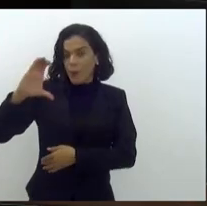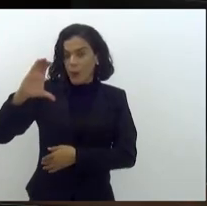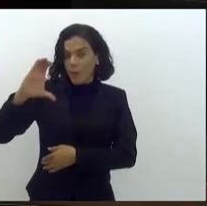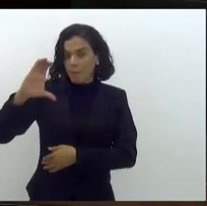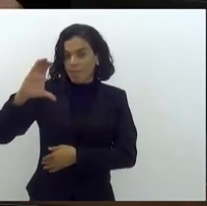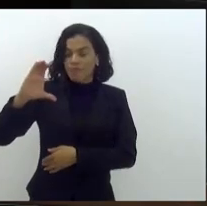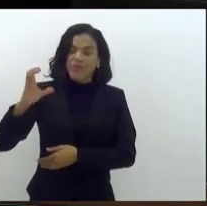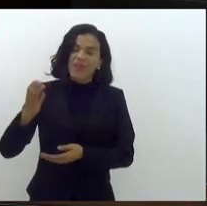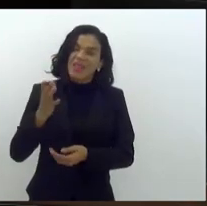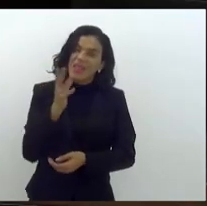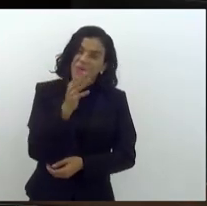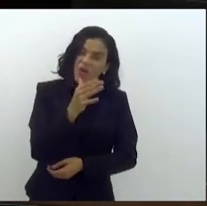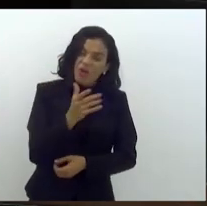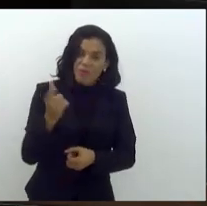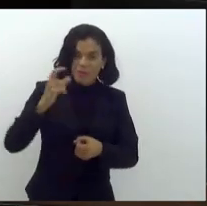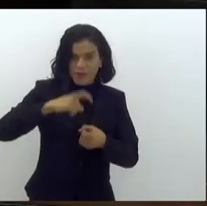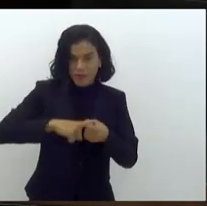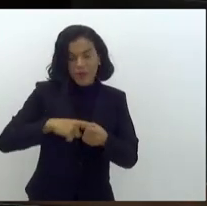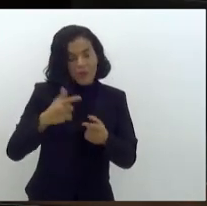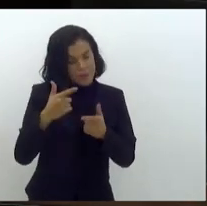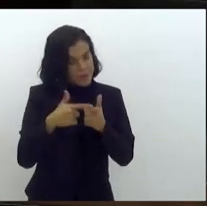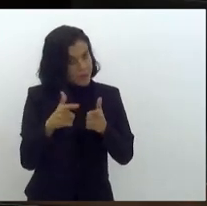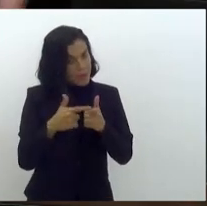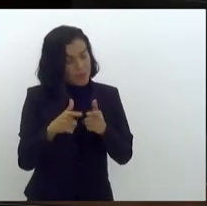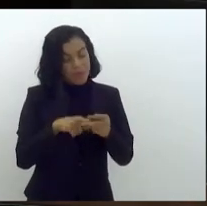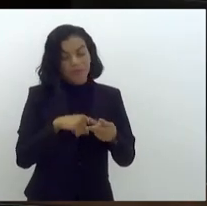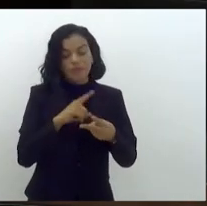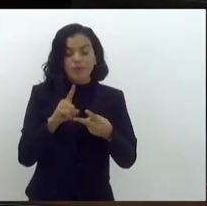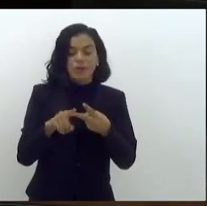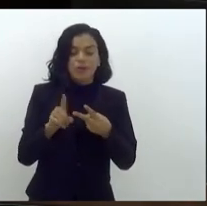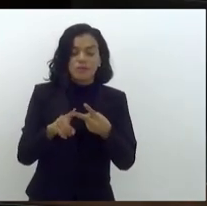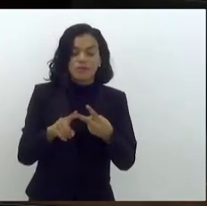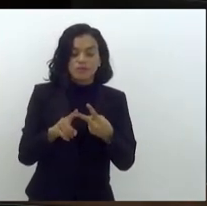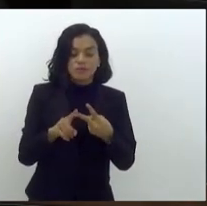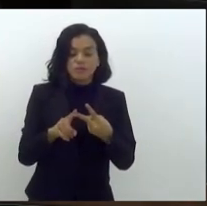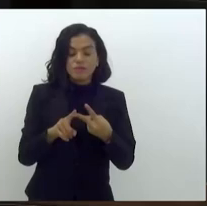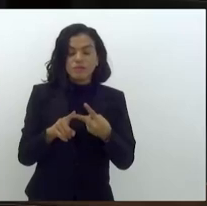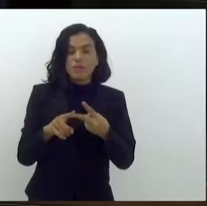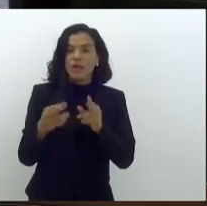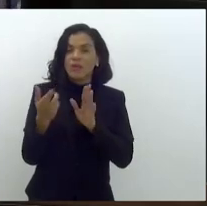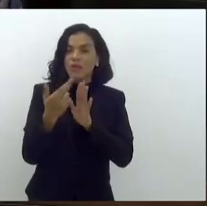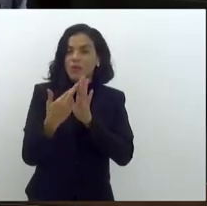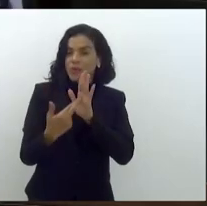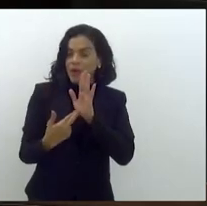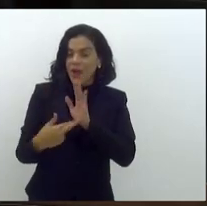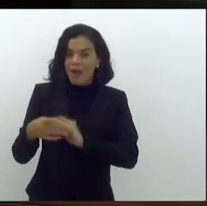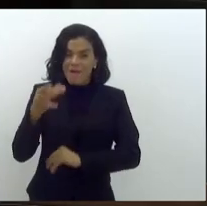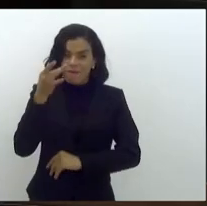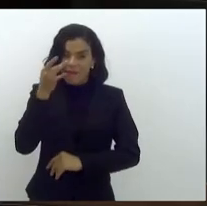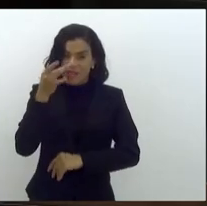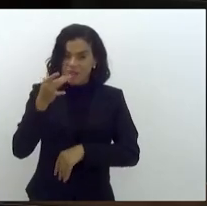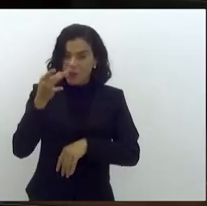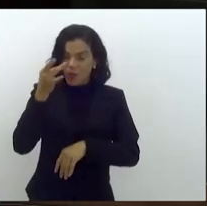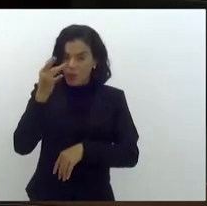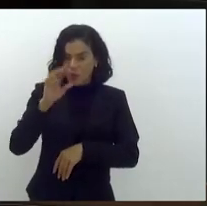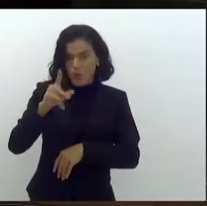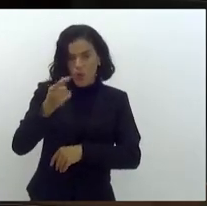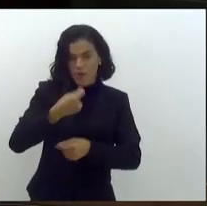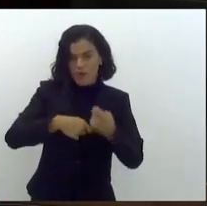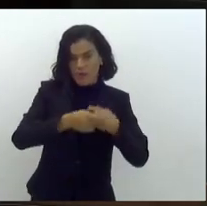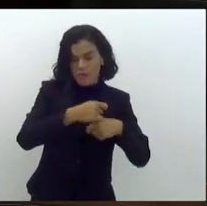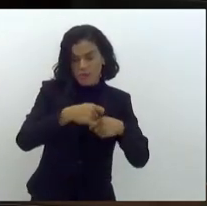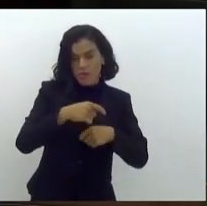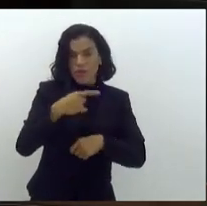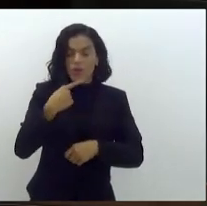contribuintes demoram para devolver Isso é um problema o segundo é que o critério é físico não é o critério financeiro Então quando